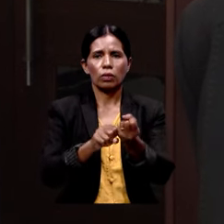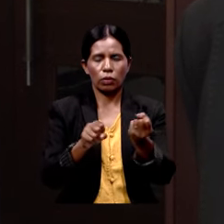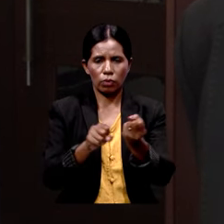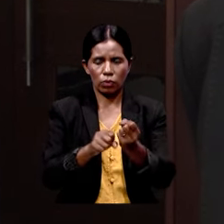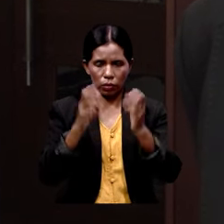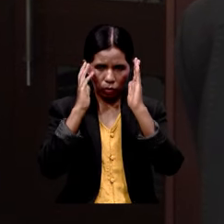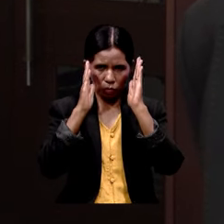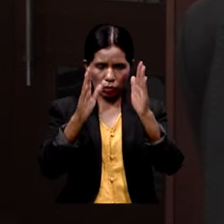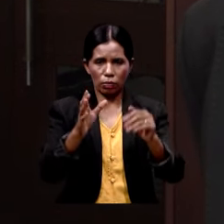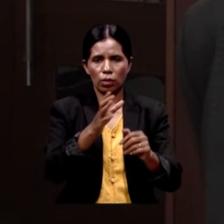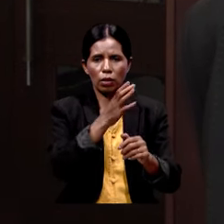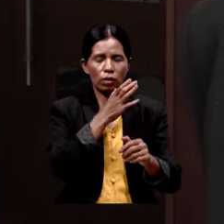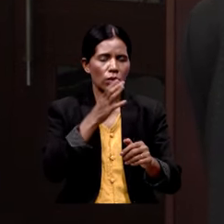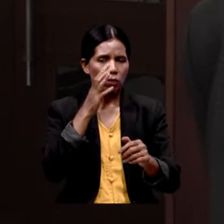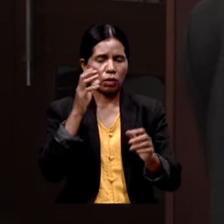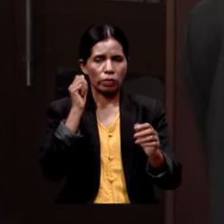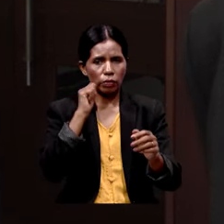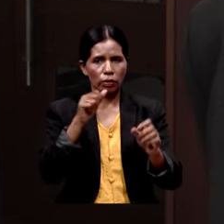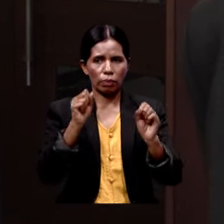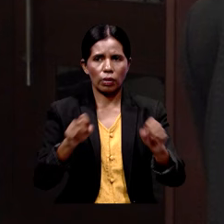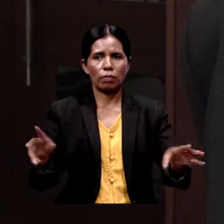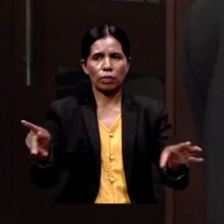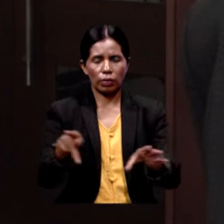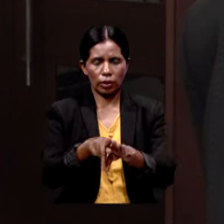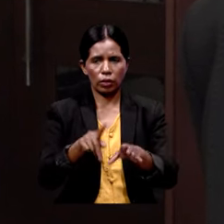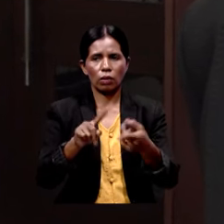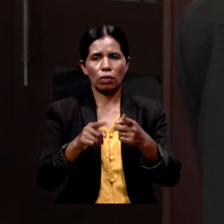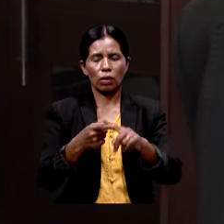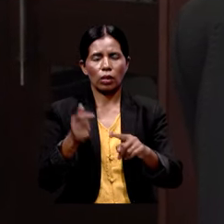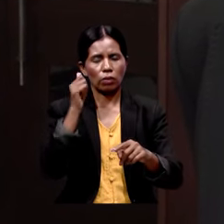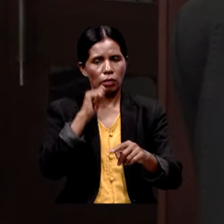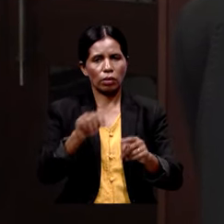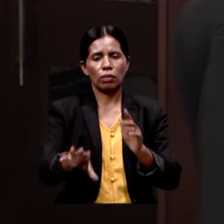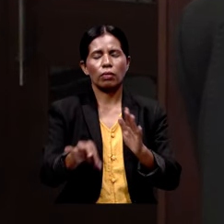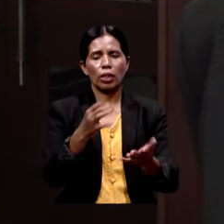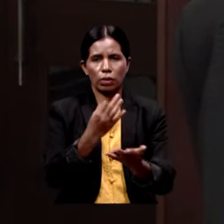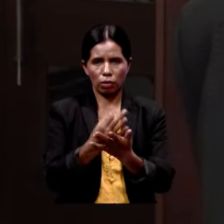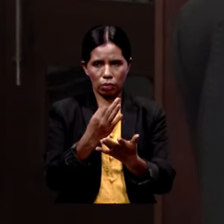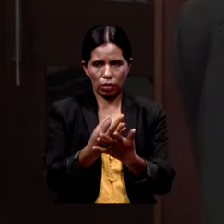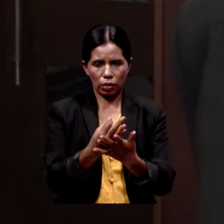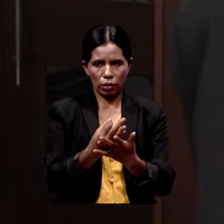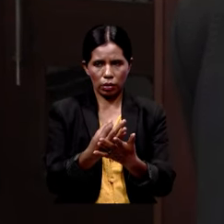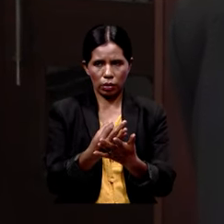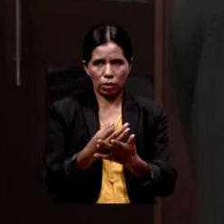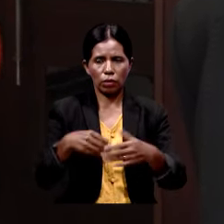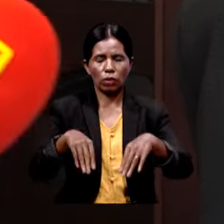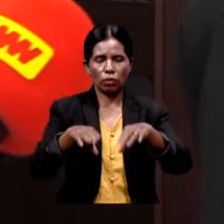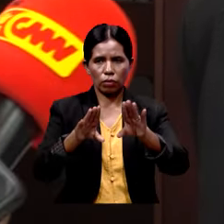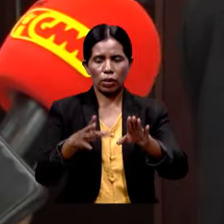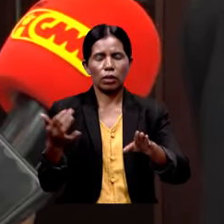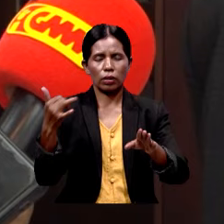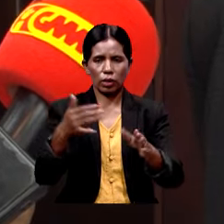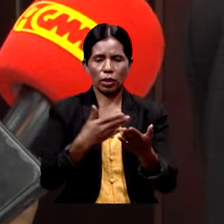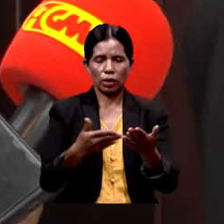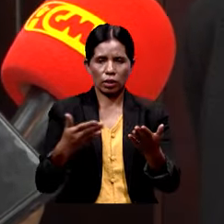area kultura par feto bele participa maluk feto sira atu bele hetang rendementu atau belefan sir yang